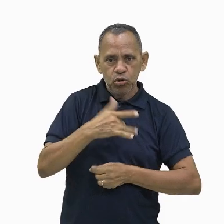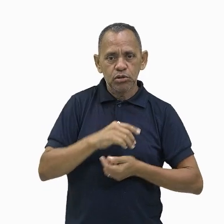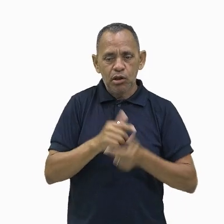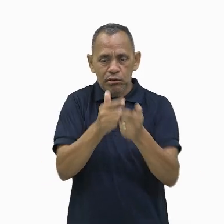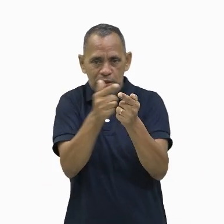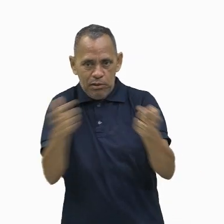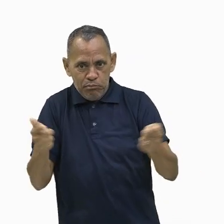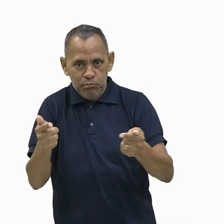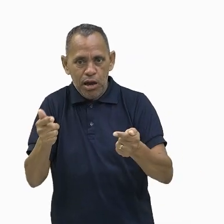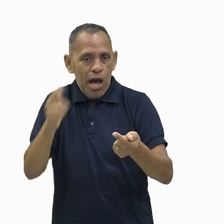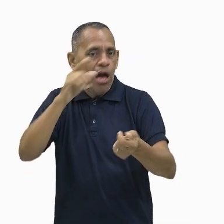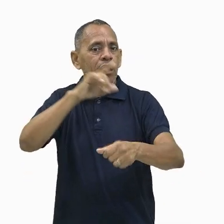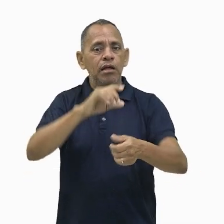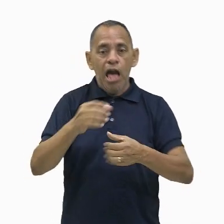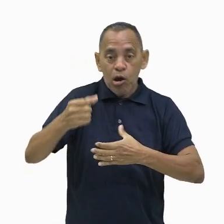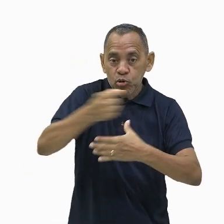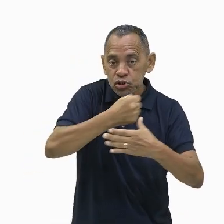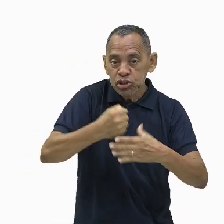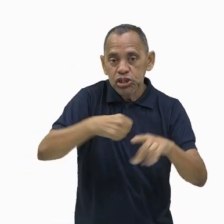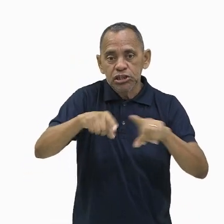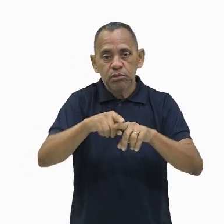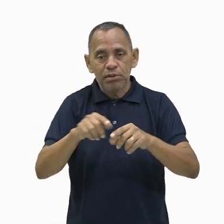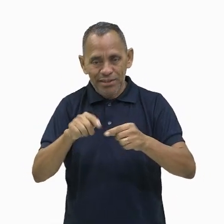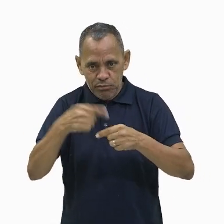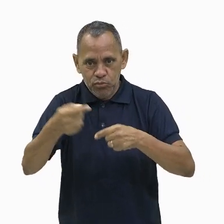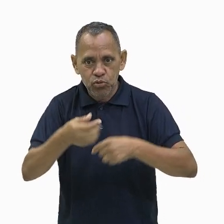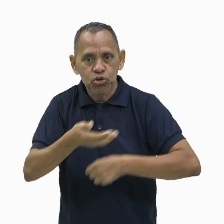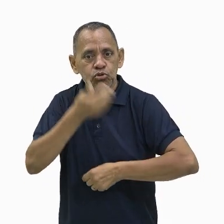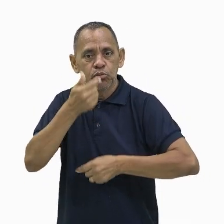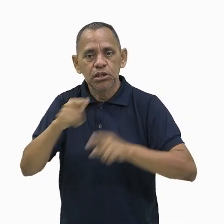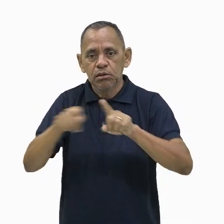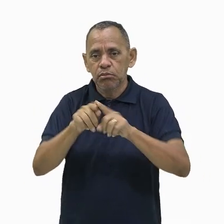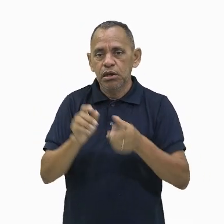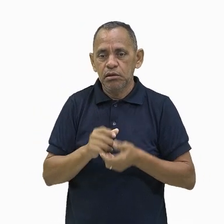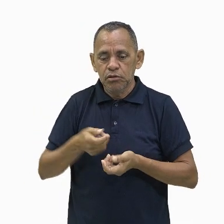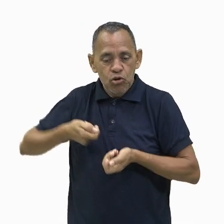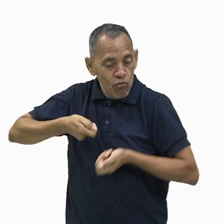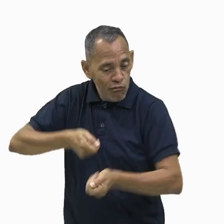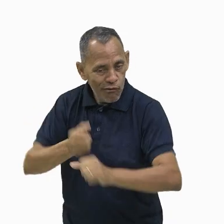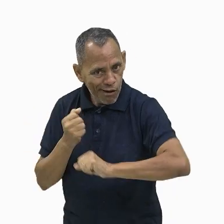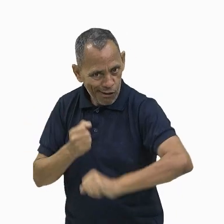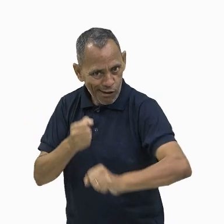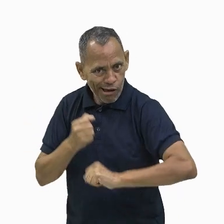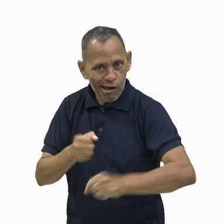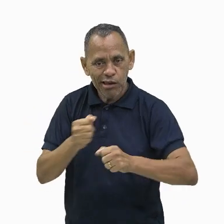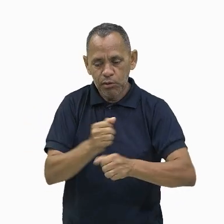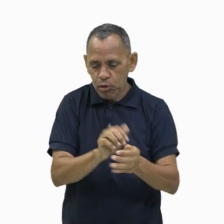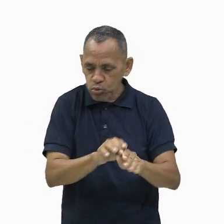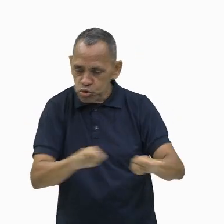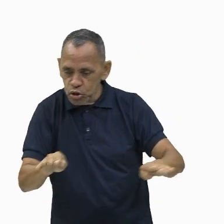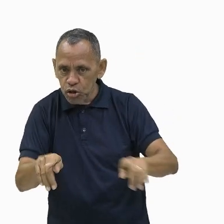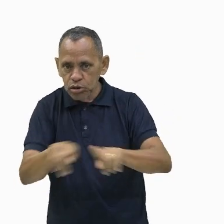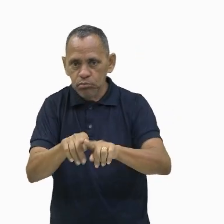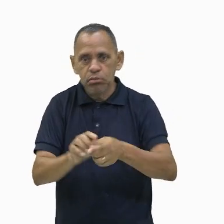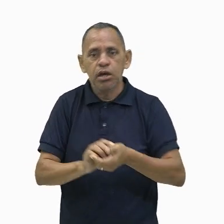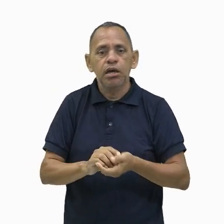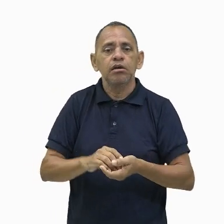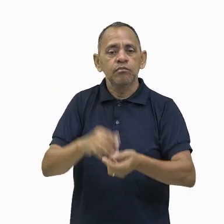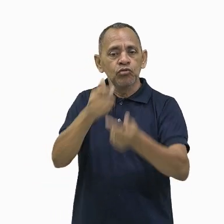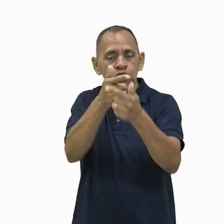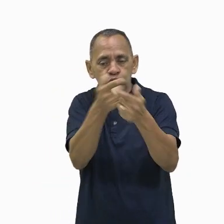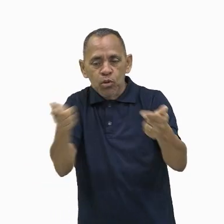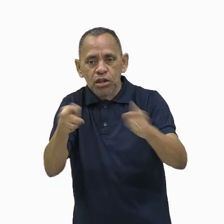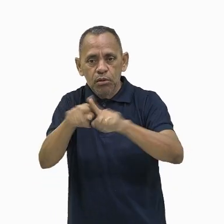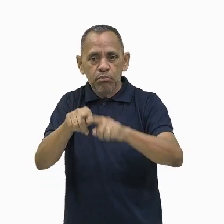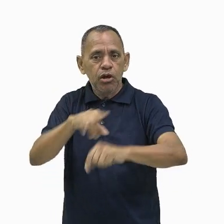cada refeição, aspirar o chão diariamente, né, varrer o chão, limpar o banheiro regularmente,